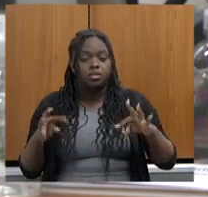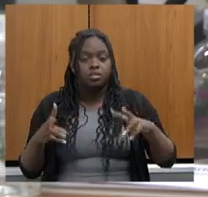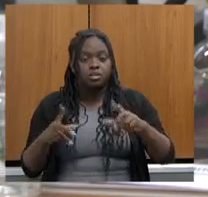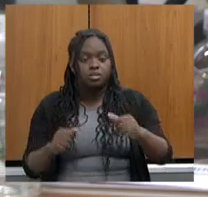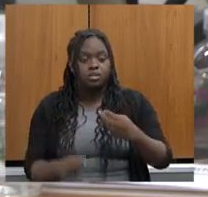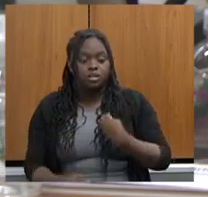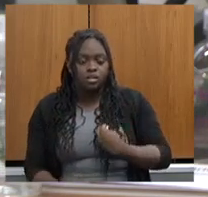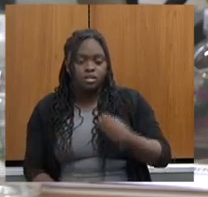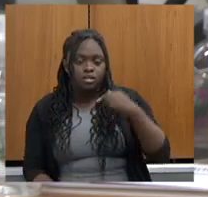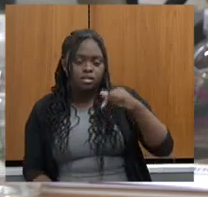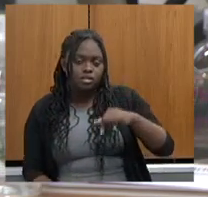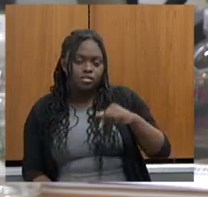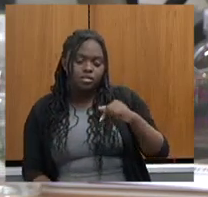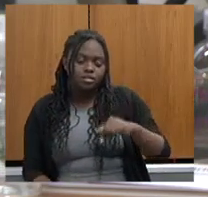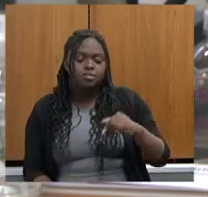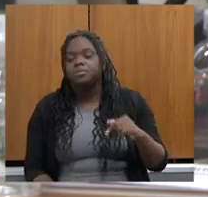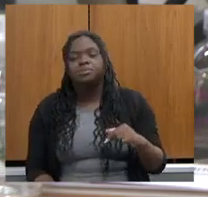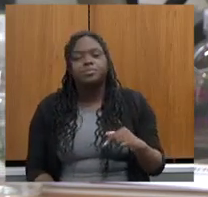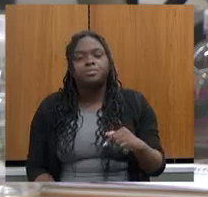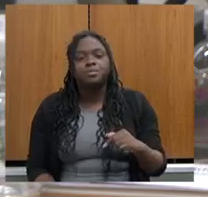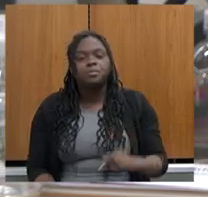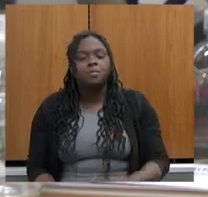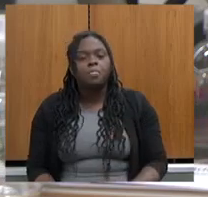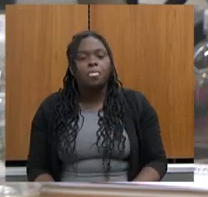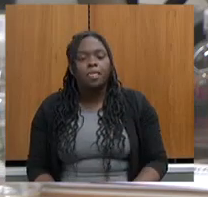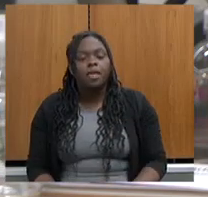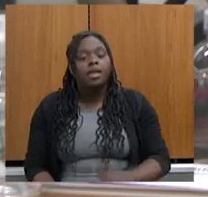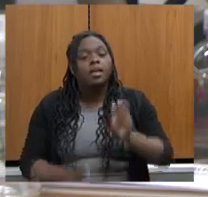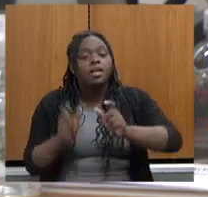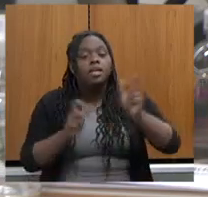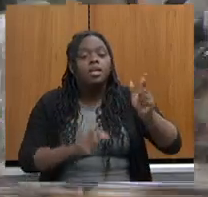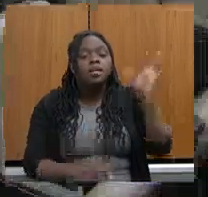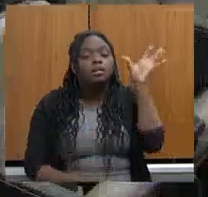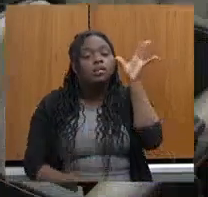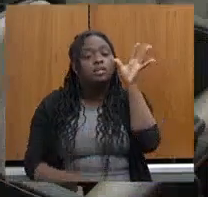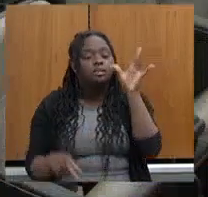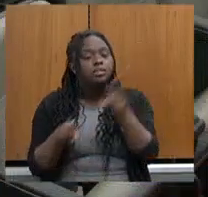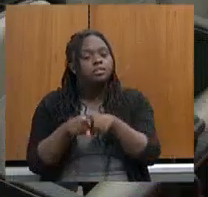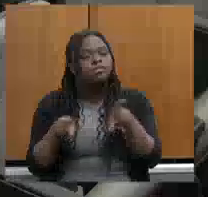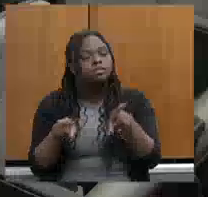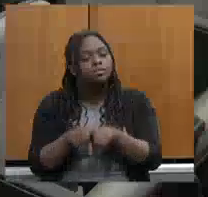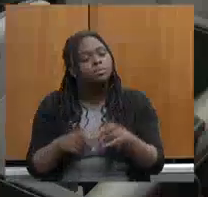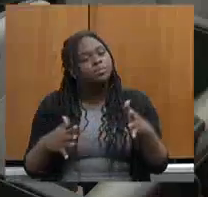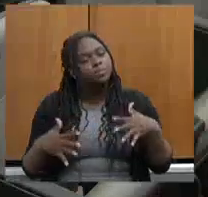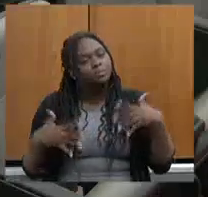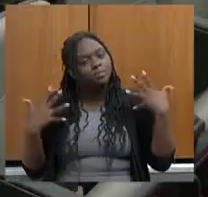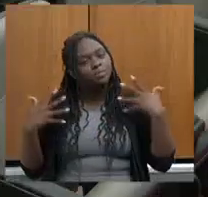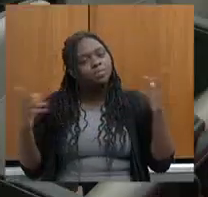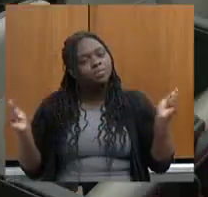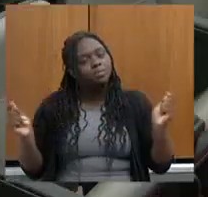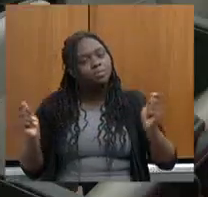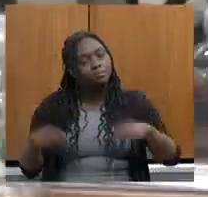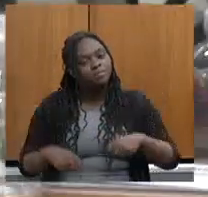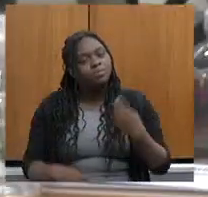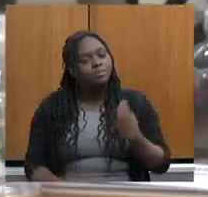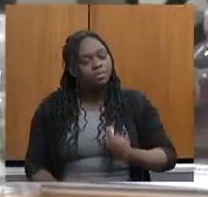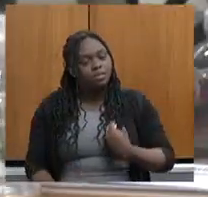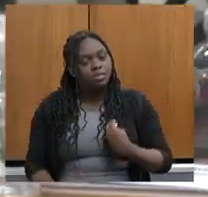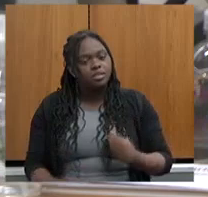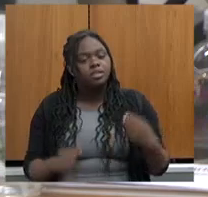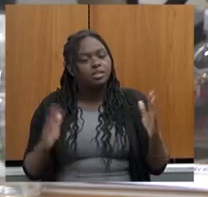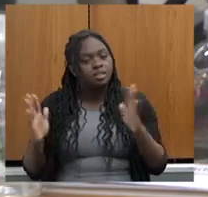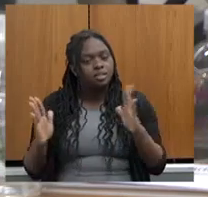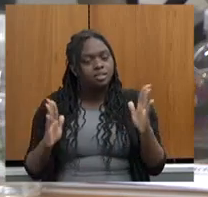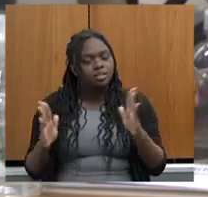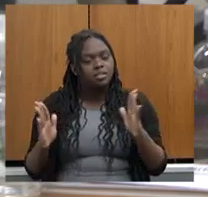dos Bombeiros que presente conosco e os telespectadores também enfim a satisfação poder participar nesse momento